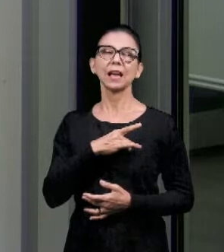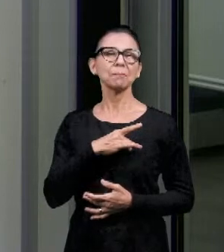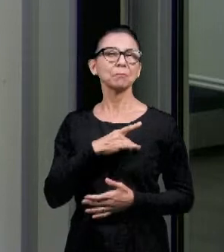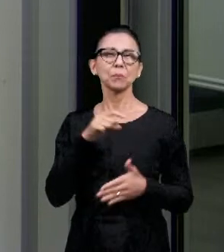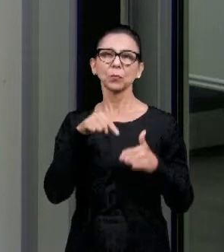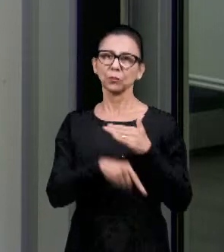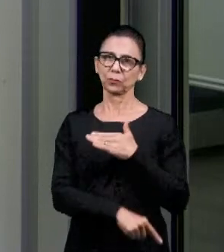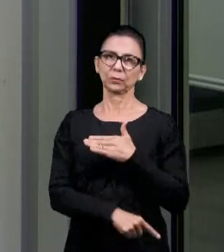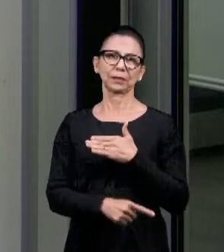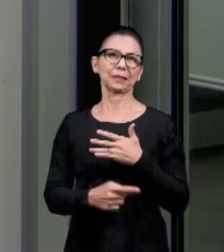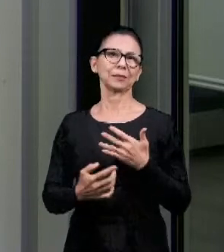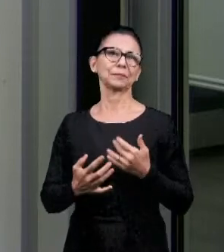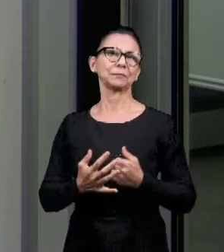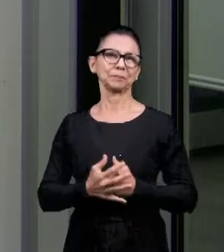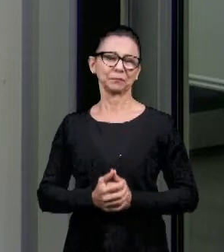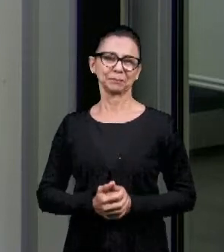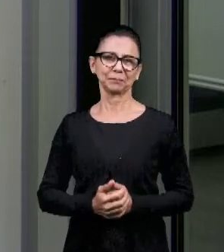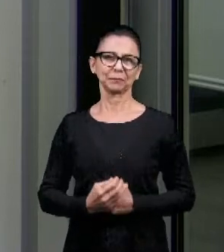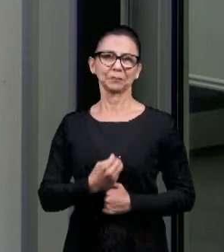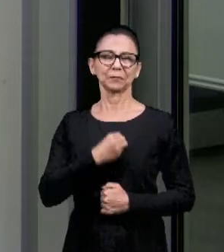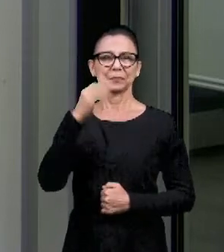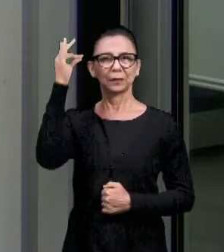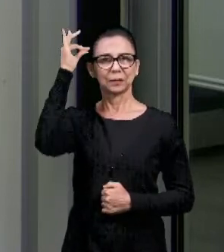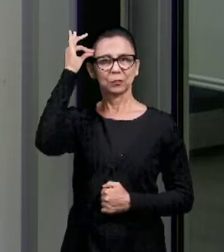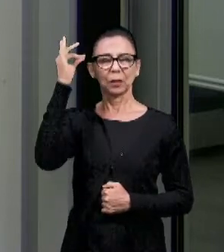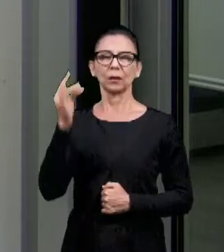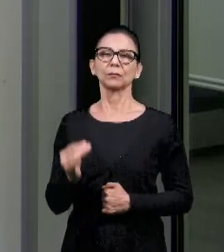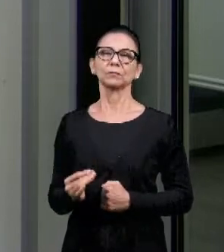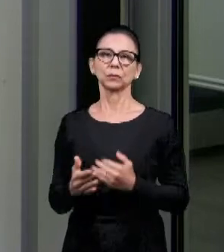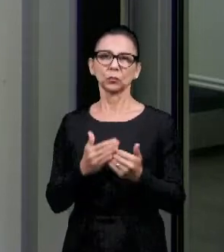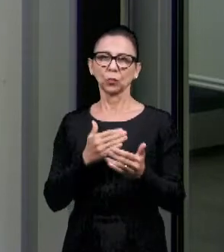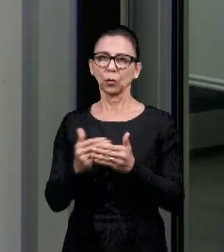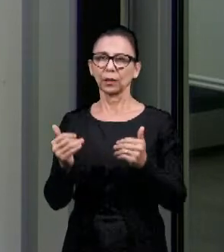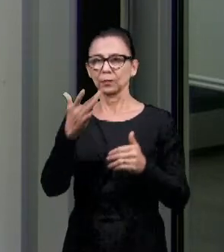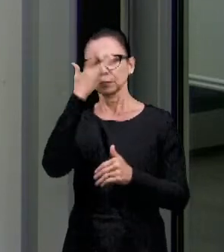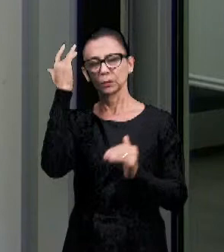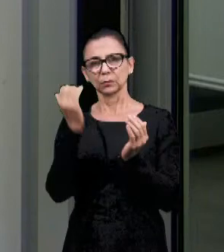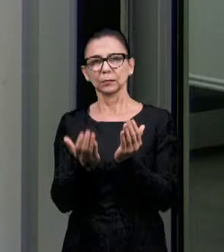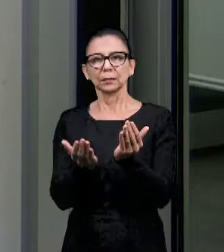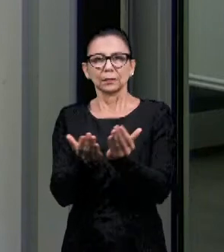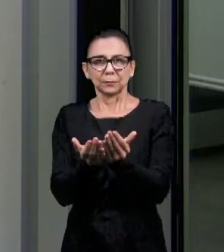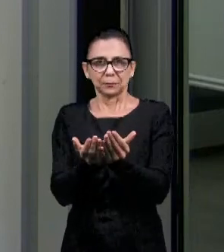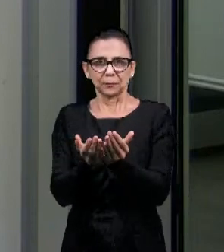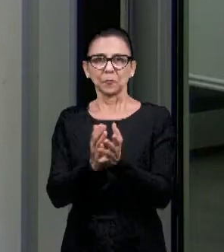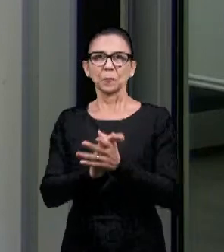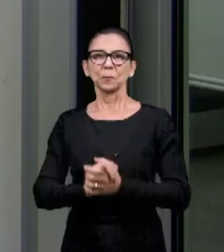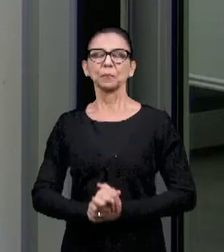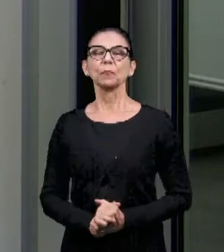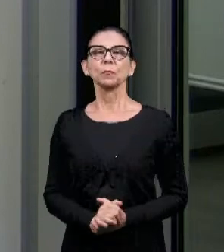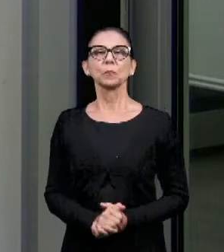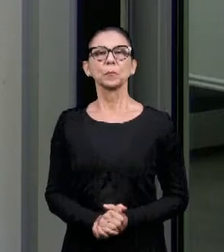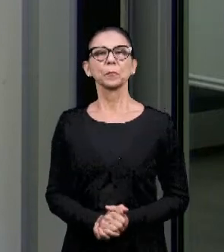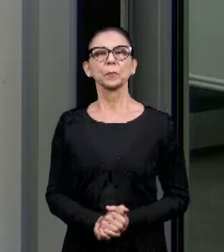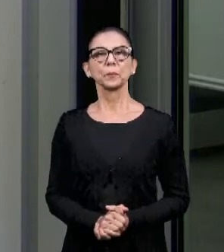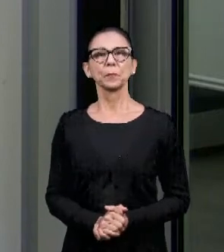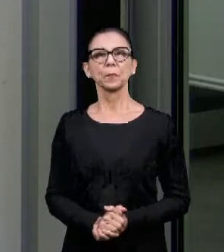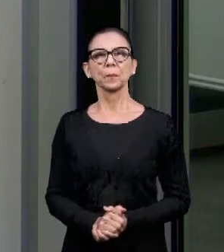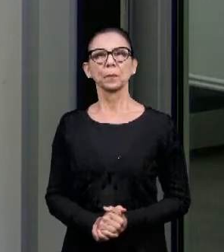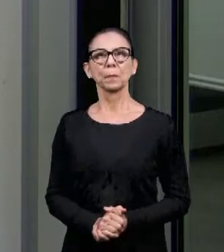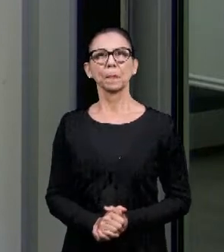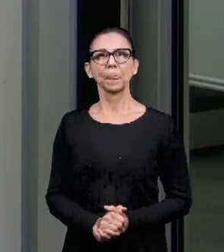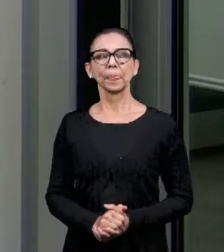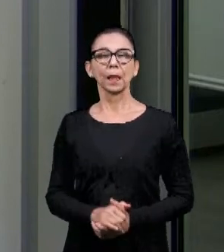águas na vida espiritual de qualquer crente, entendeu? E vou contar assim